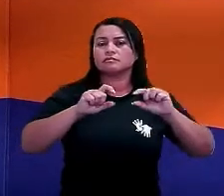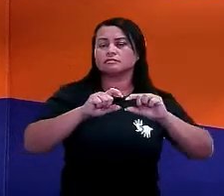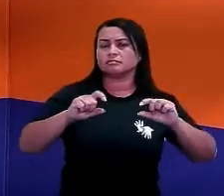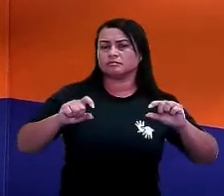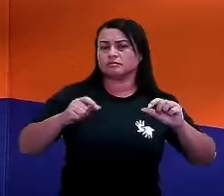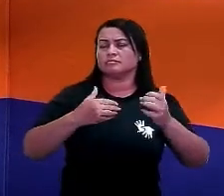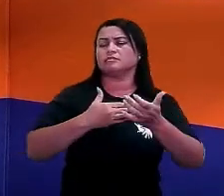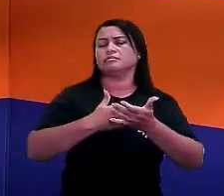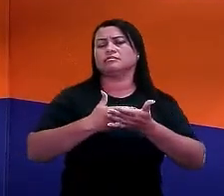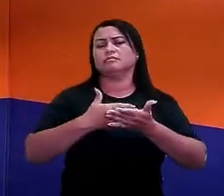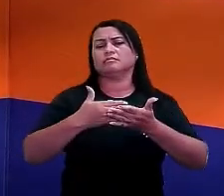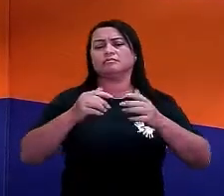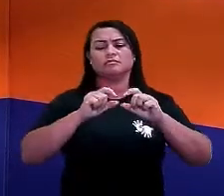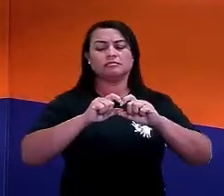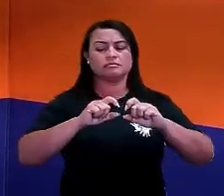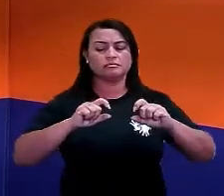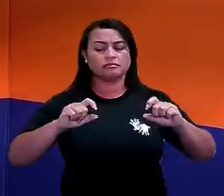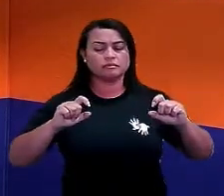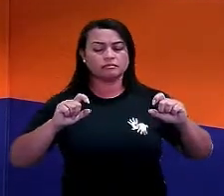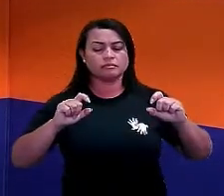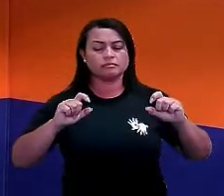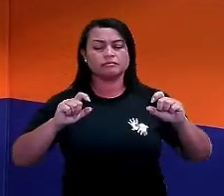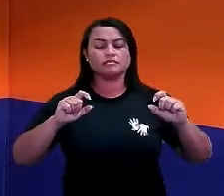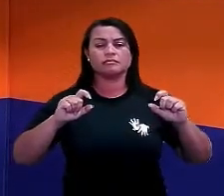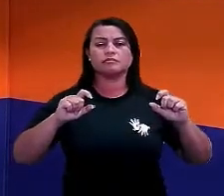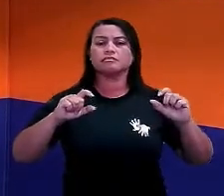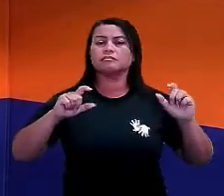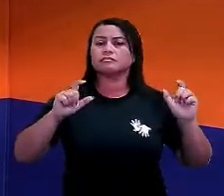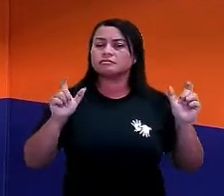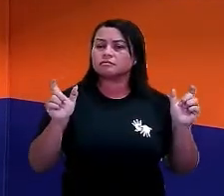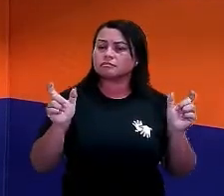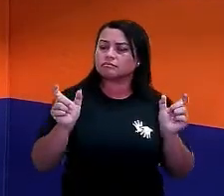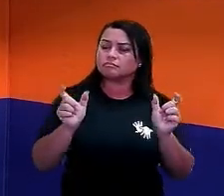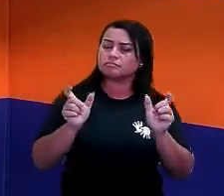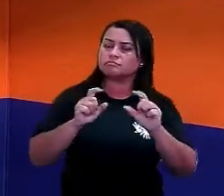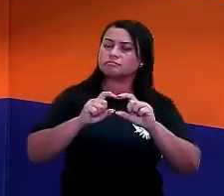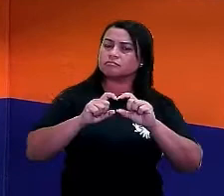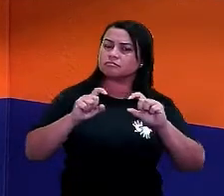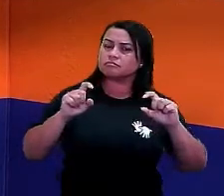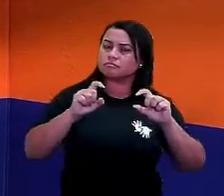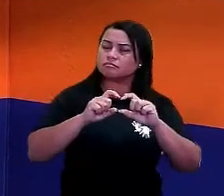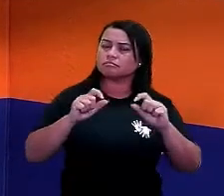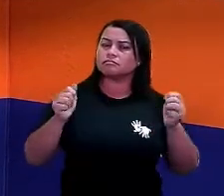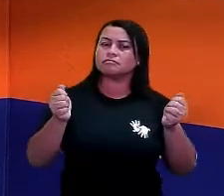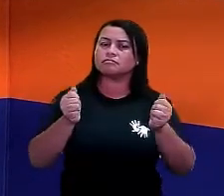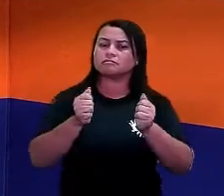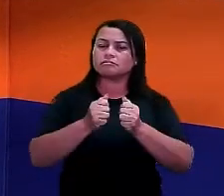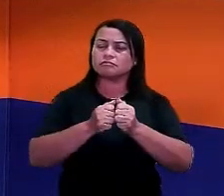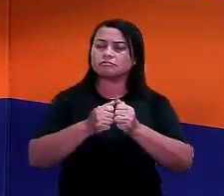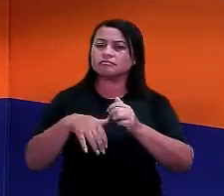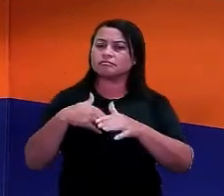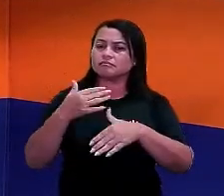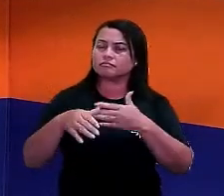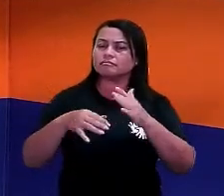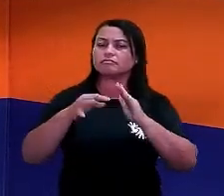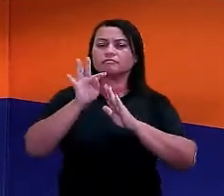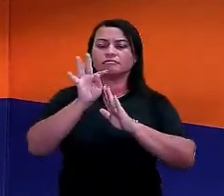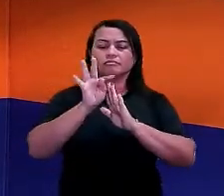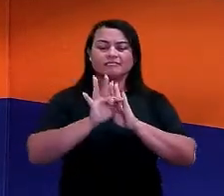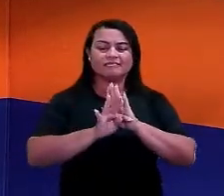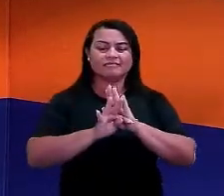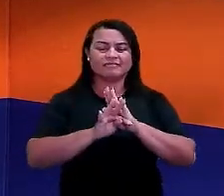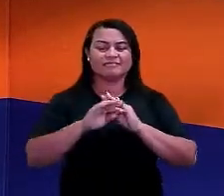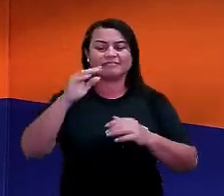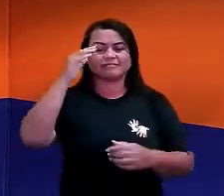Começa a fazer as frases, depois junta as frases e vai isso dando sequência para a construção de um texto,